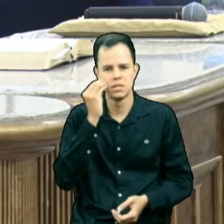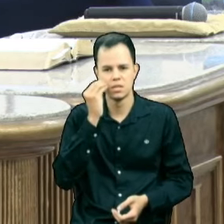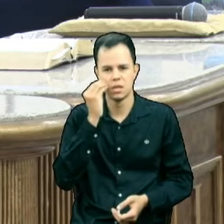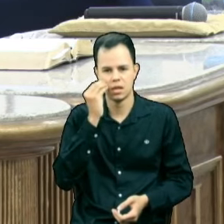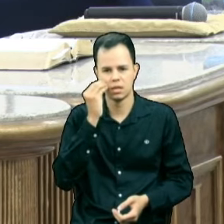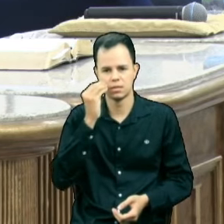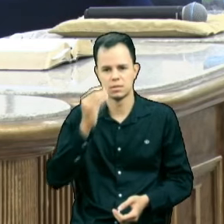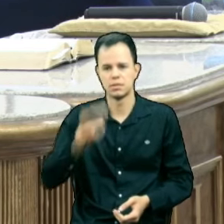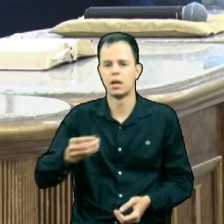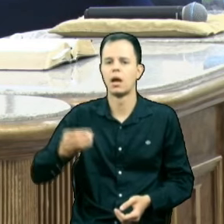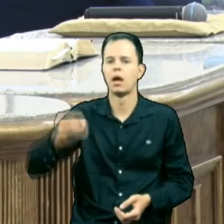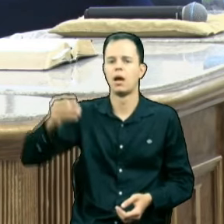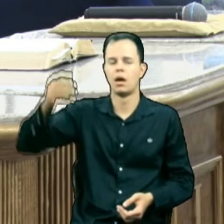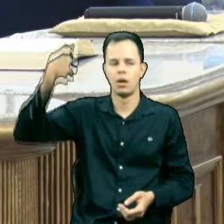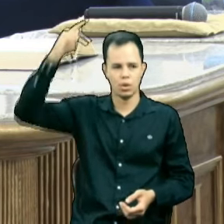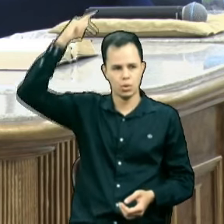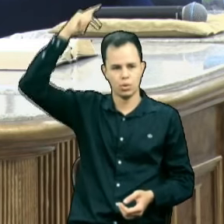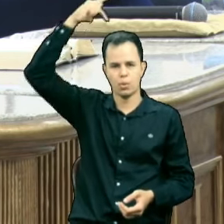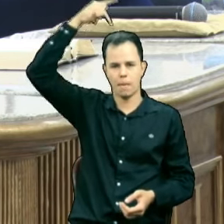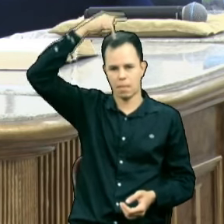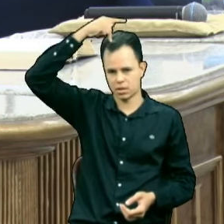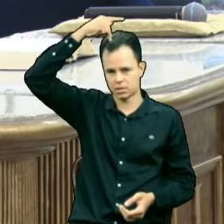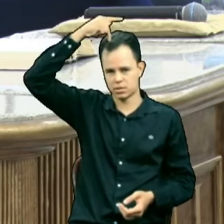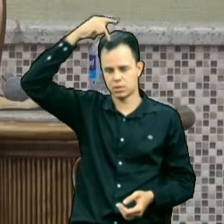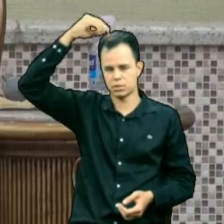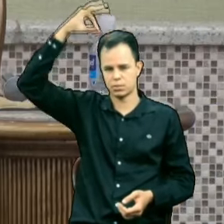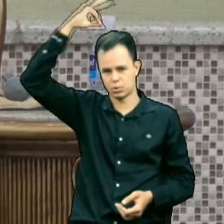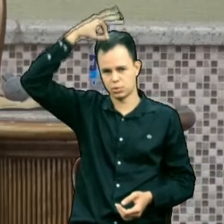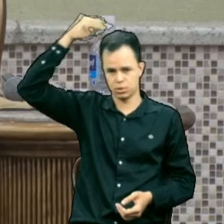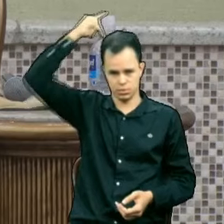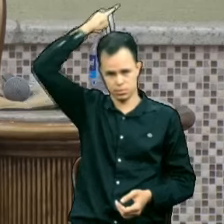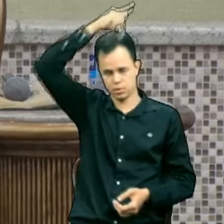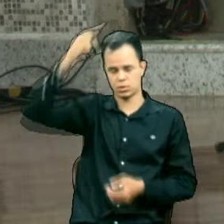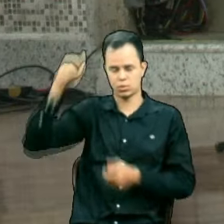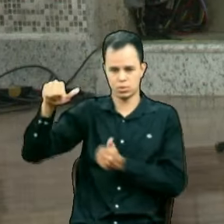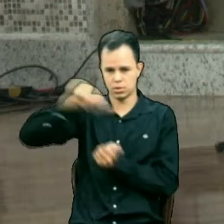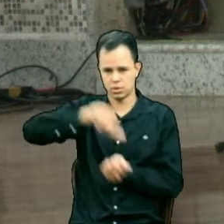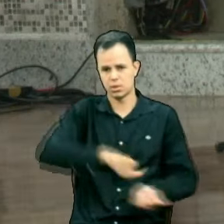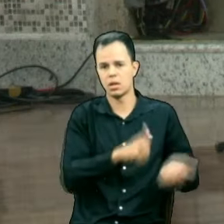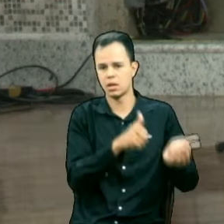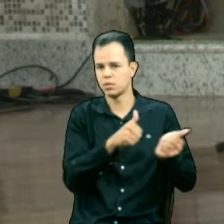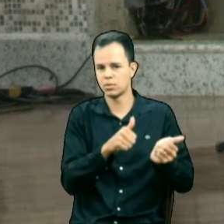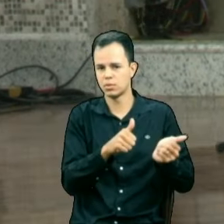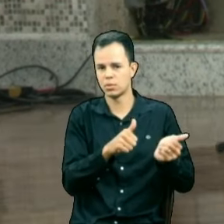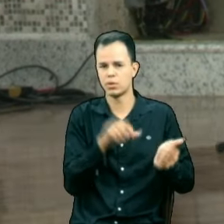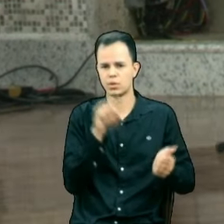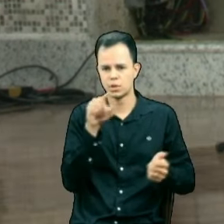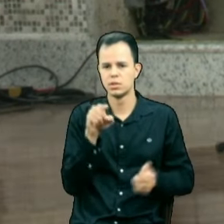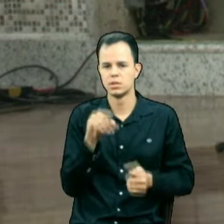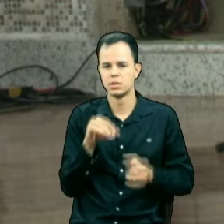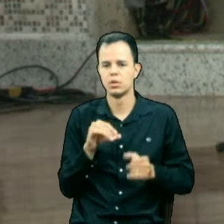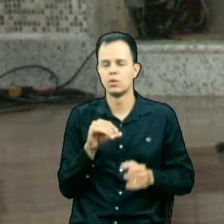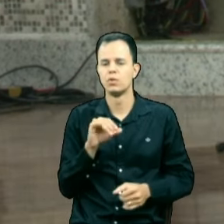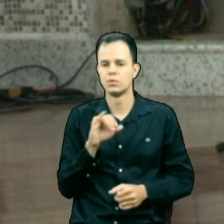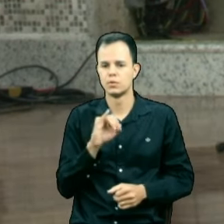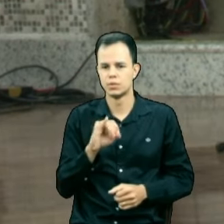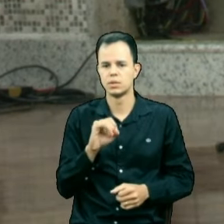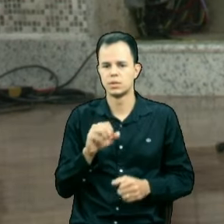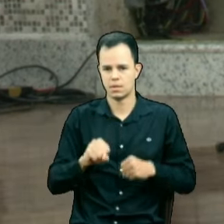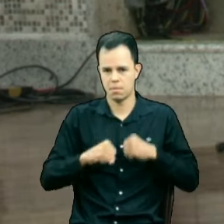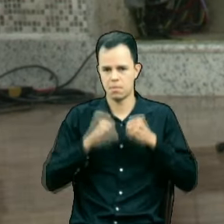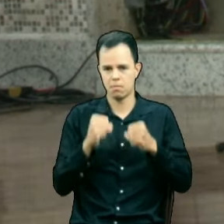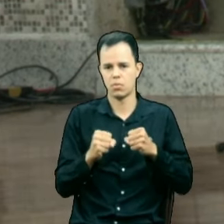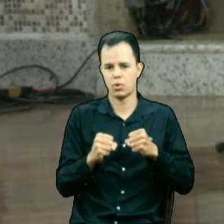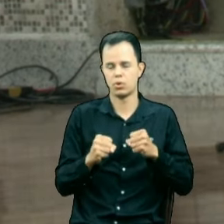já foi batizado com o espírito santo não é conhecer mais e mais de Deus O Profeta já